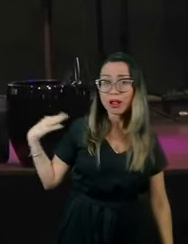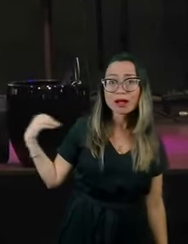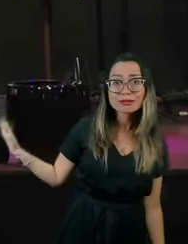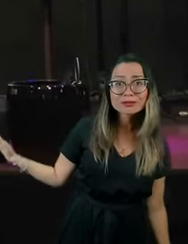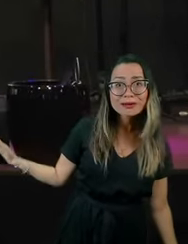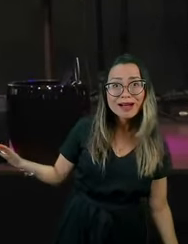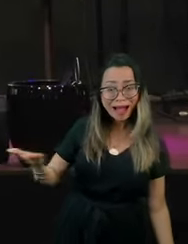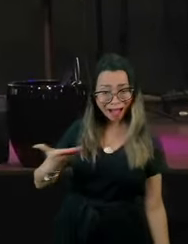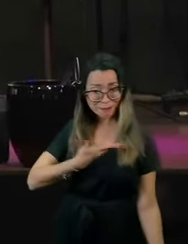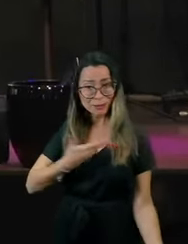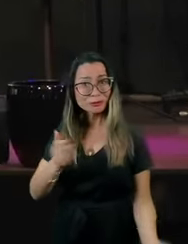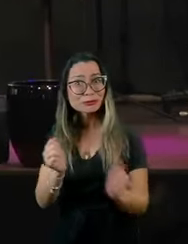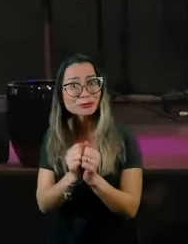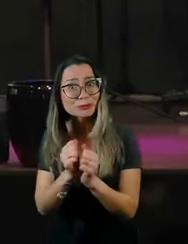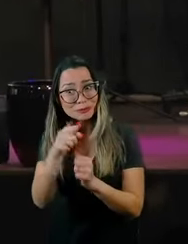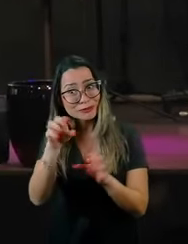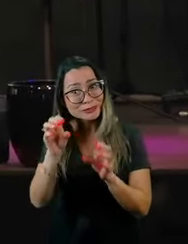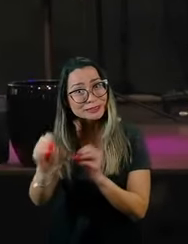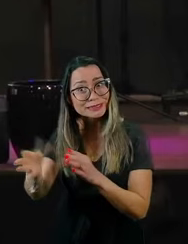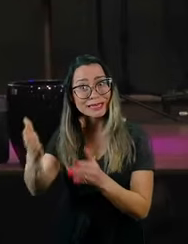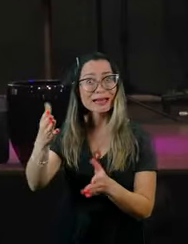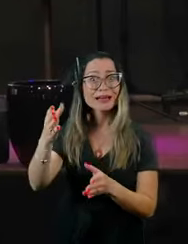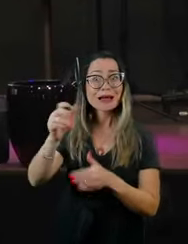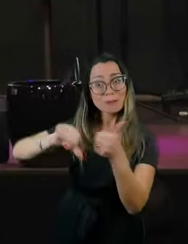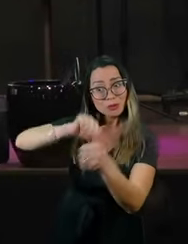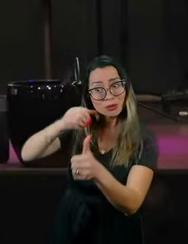promover mudanças na vida dessa pessoa.